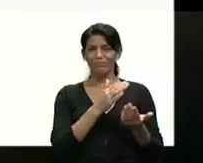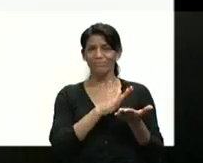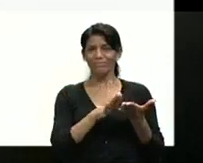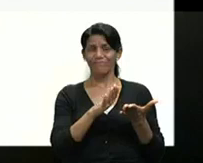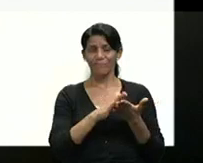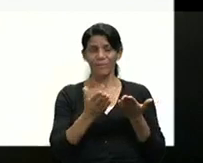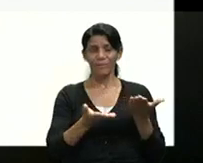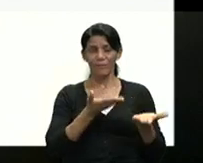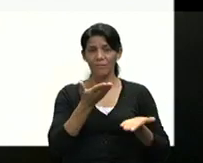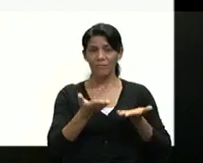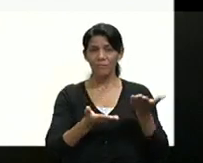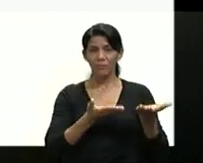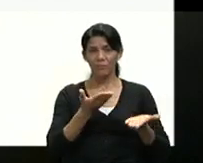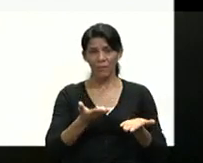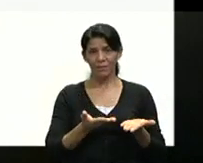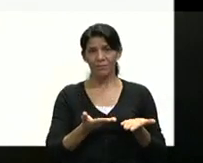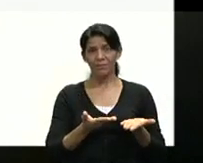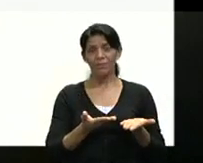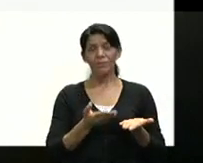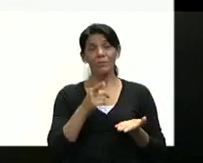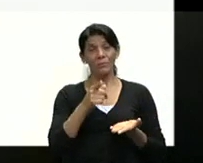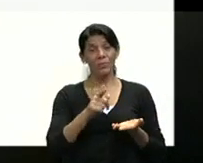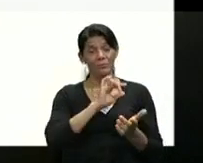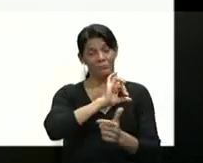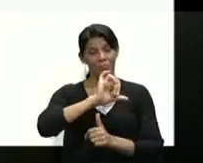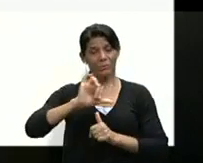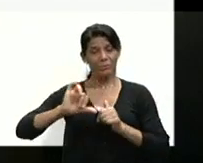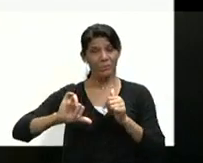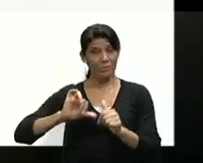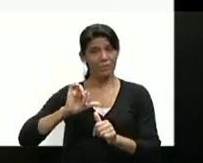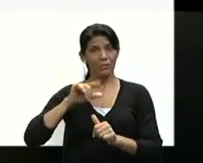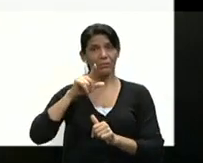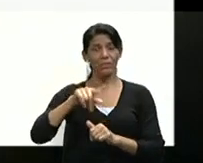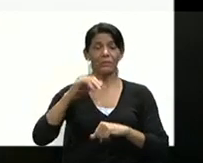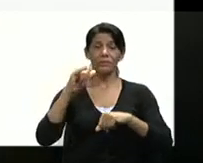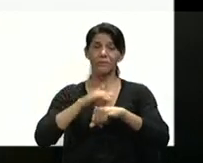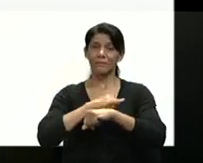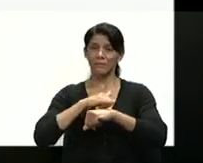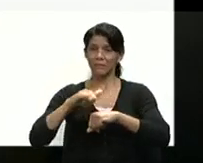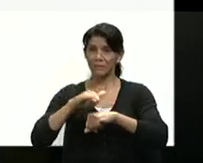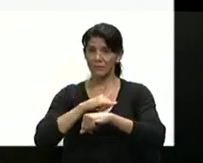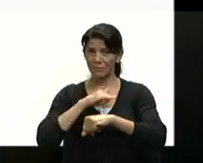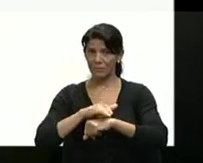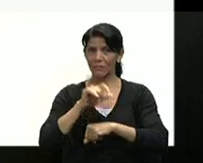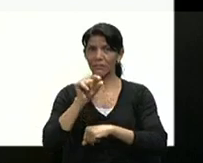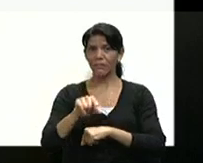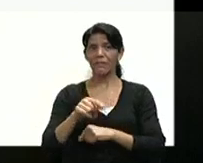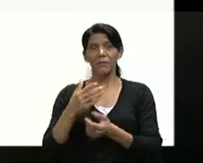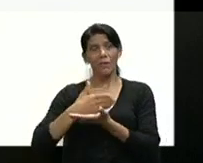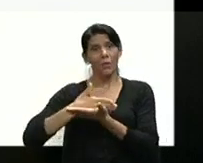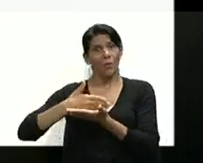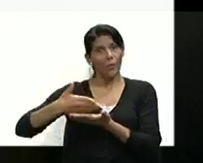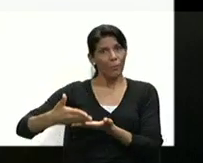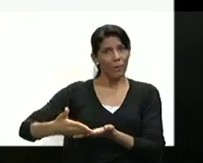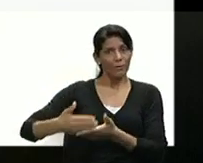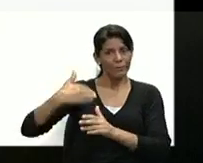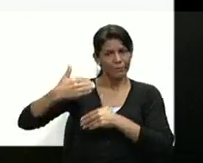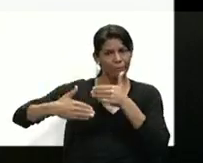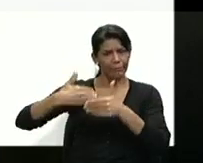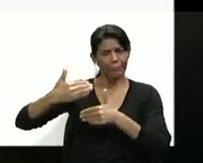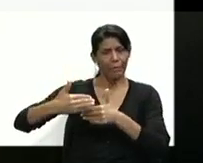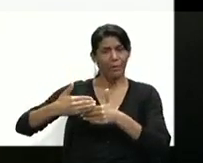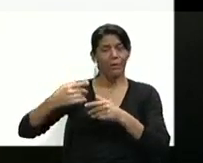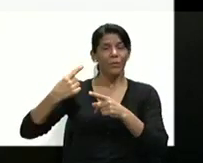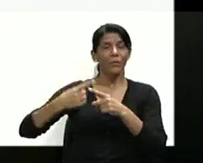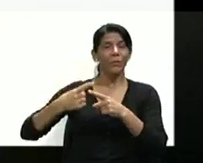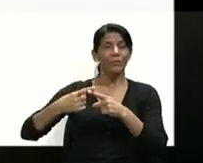do tratamento decorrente por essa modificação e as estratégias, assim, elas passam a ser mais efetivas quando